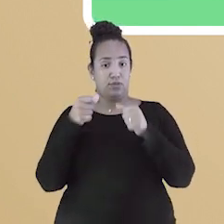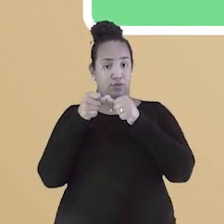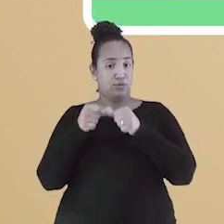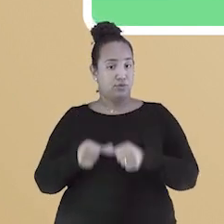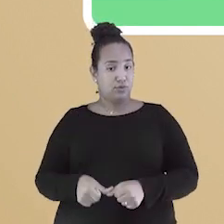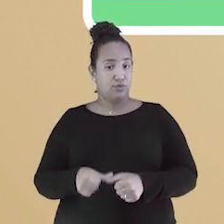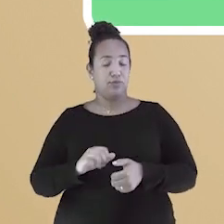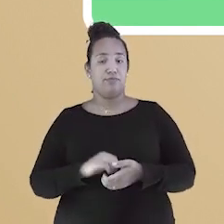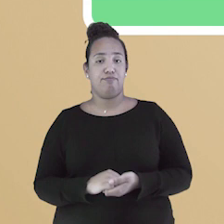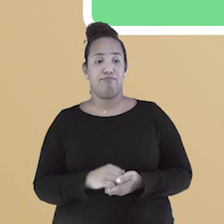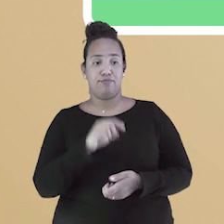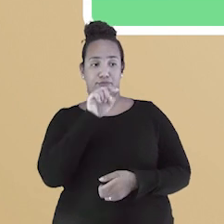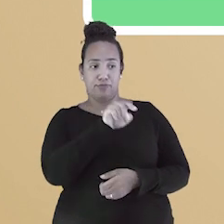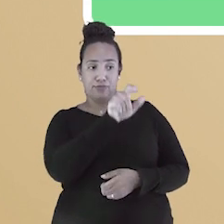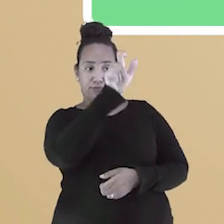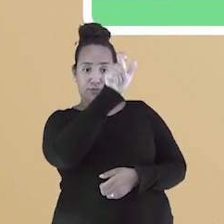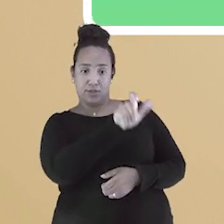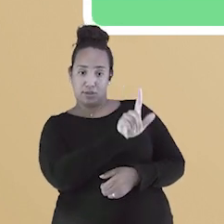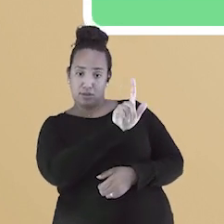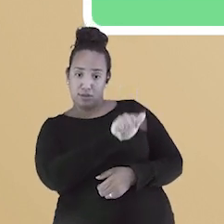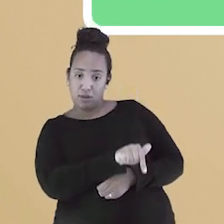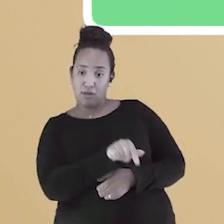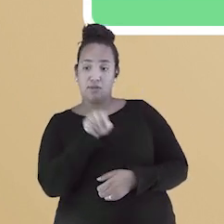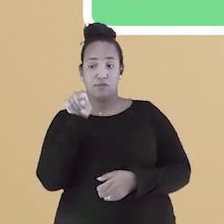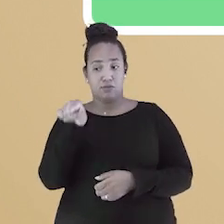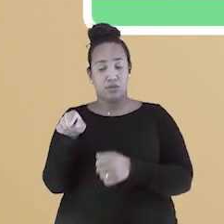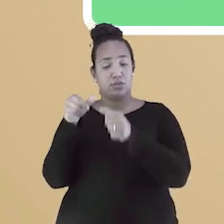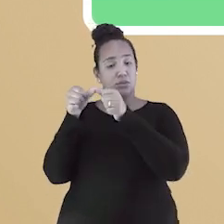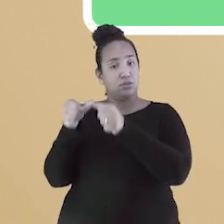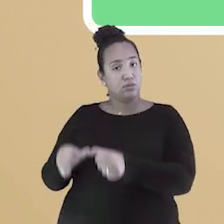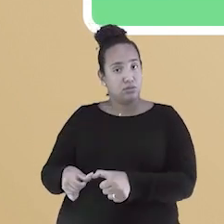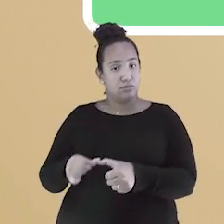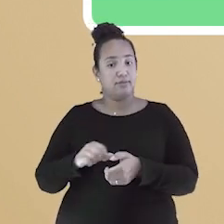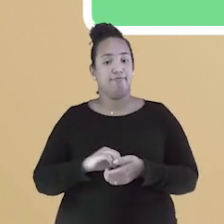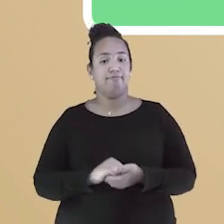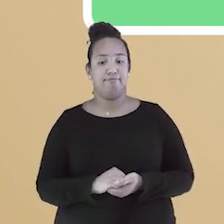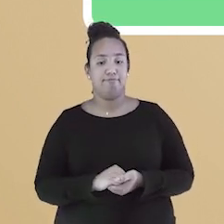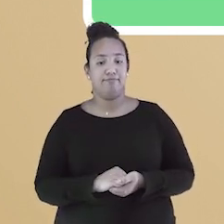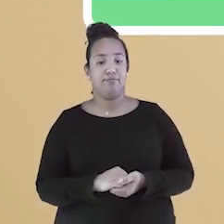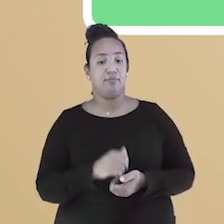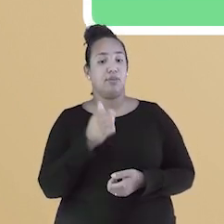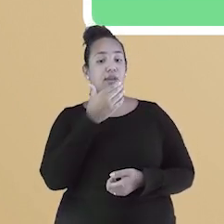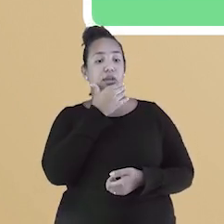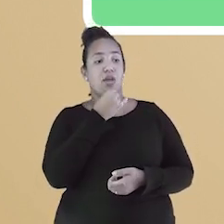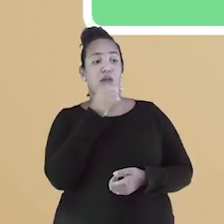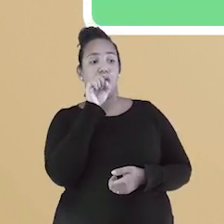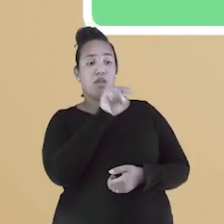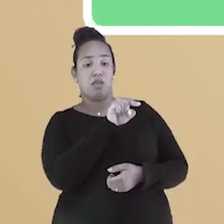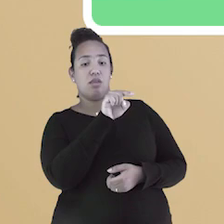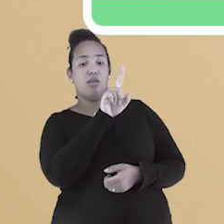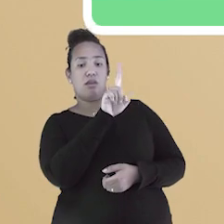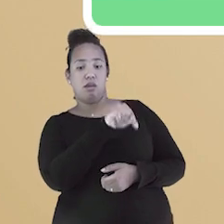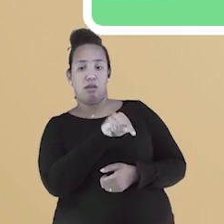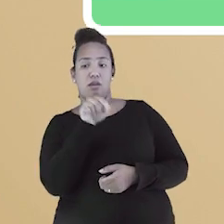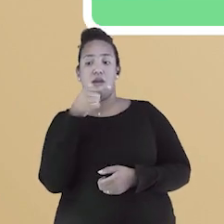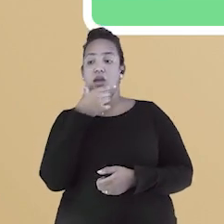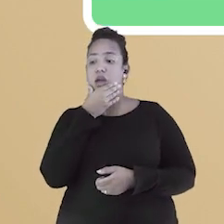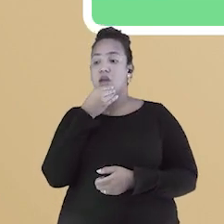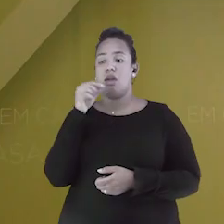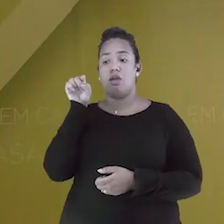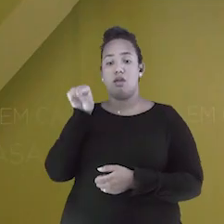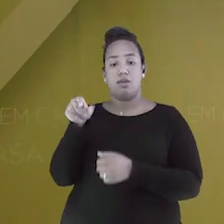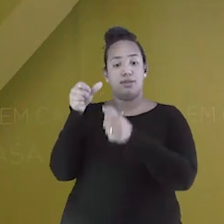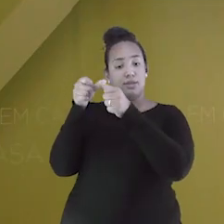está. He is, ele é, ele está. Se é ou está, o contexto vai